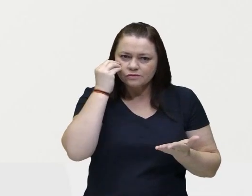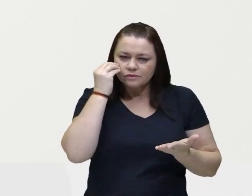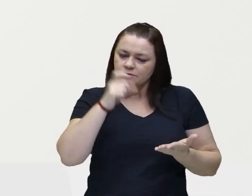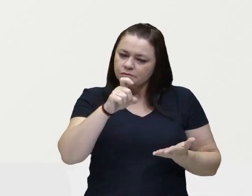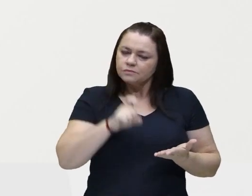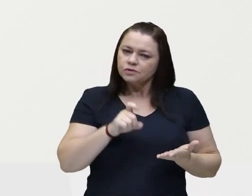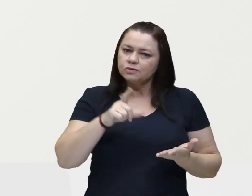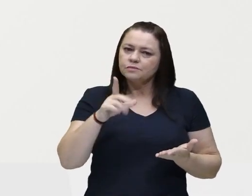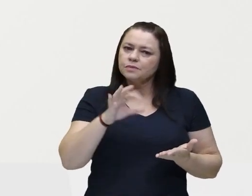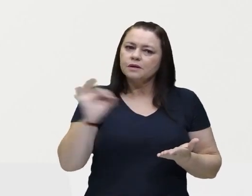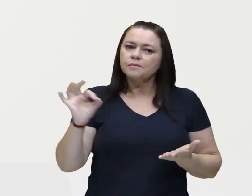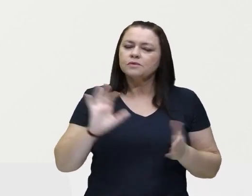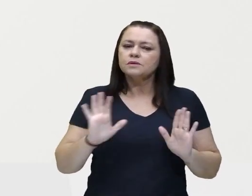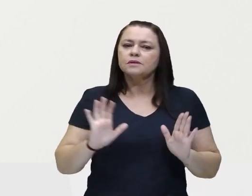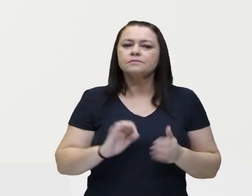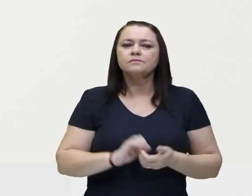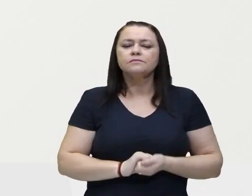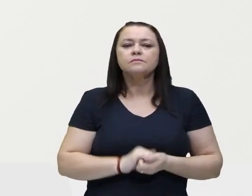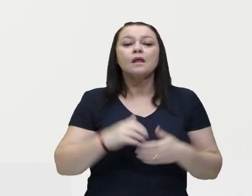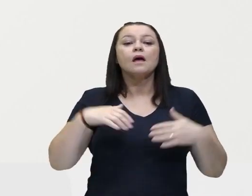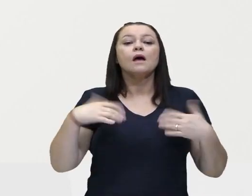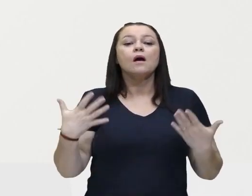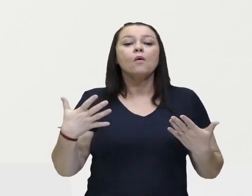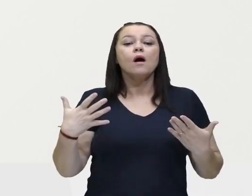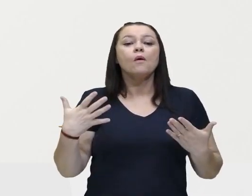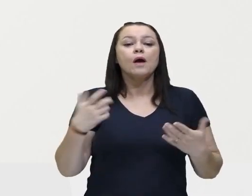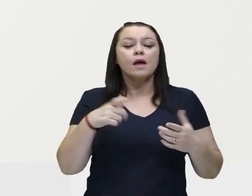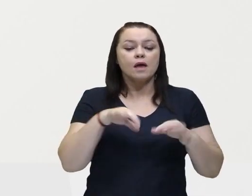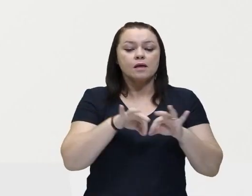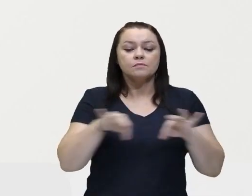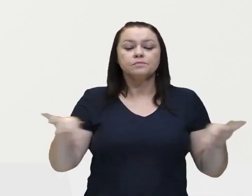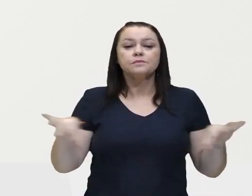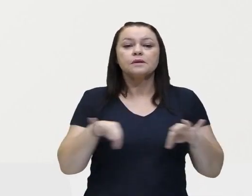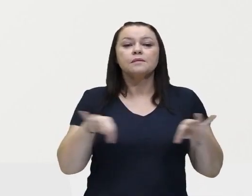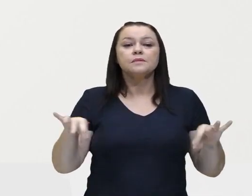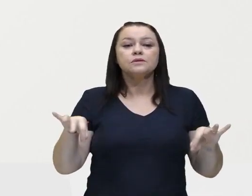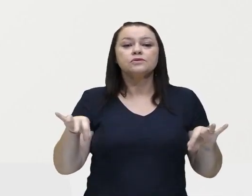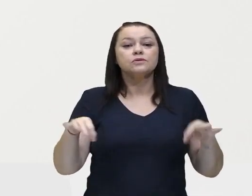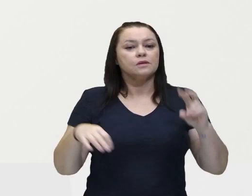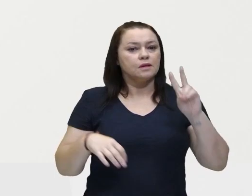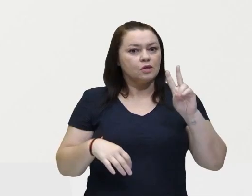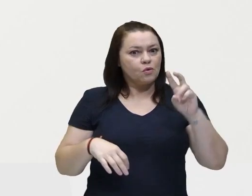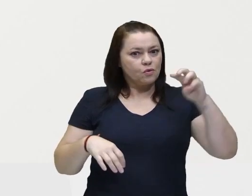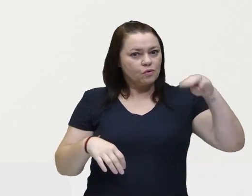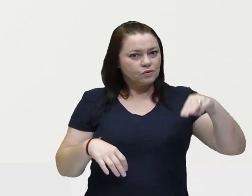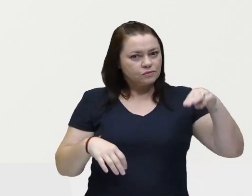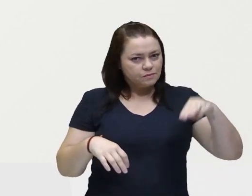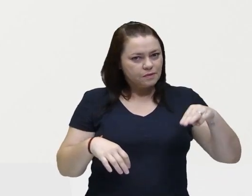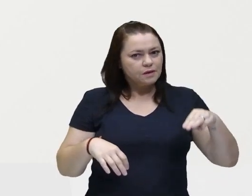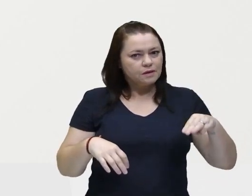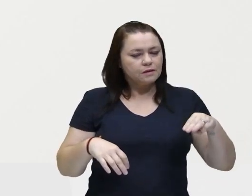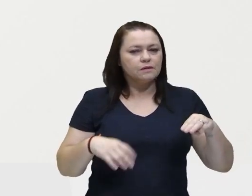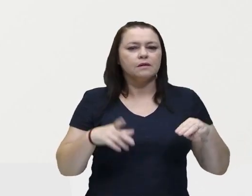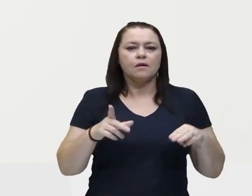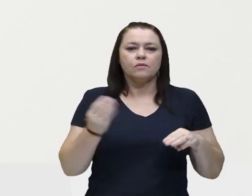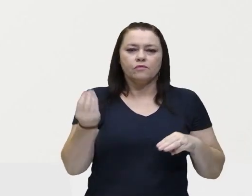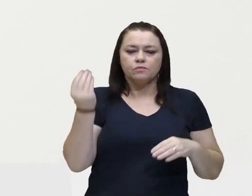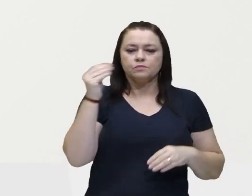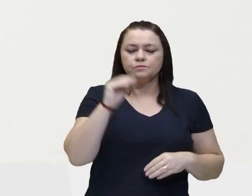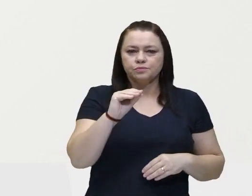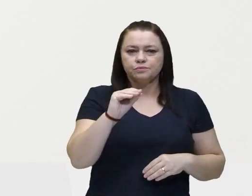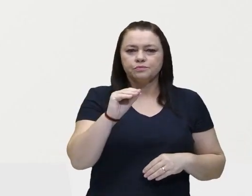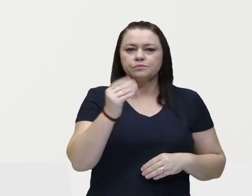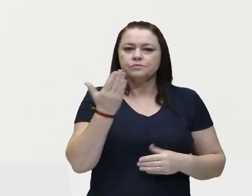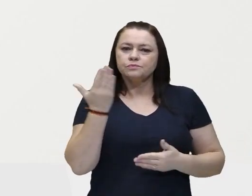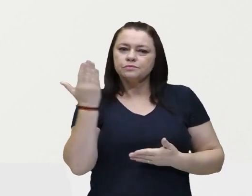Muito bem. E qual é o valor dessa tábua? 2 metros. Então, eu vou pegar 2